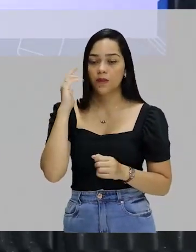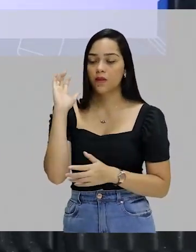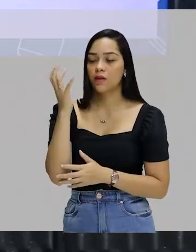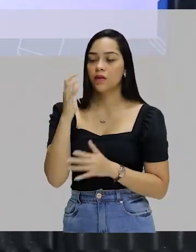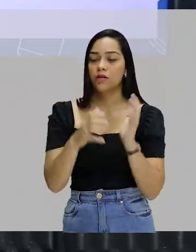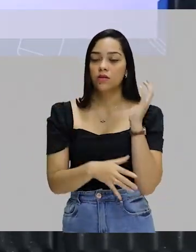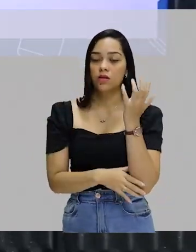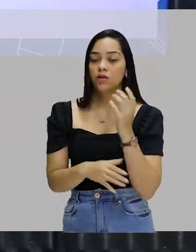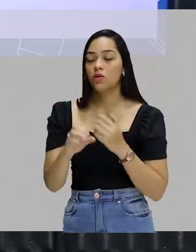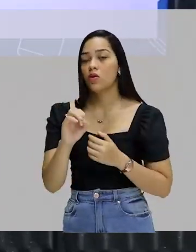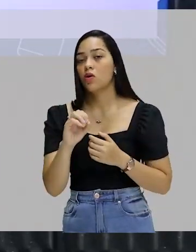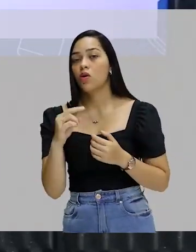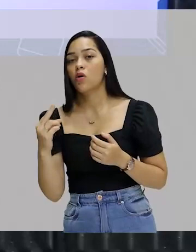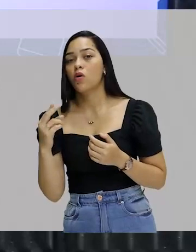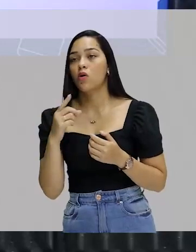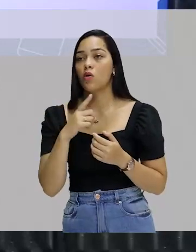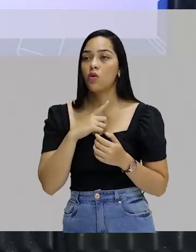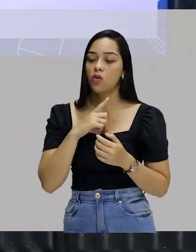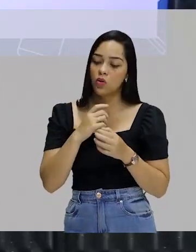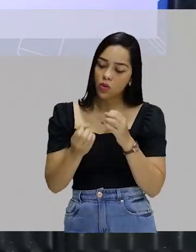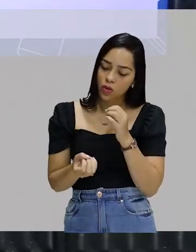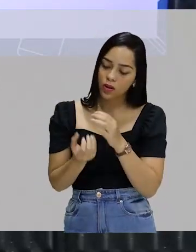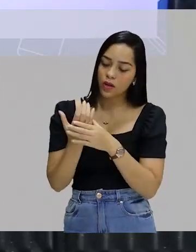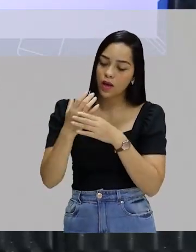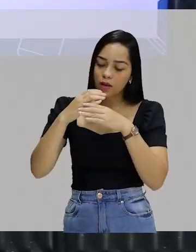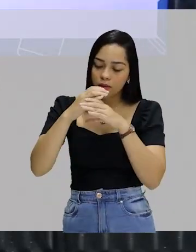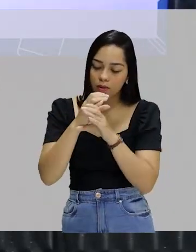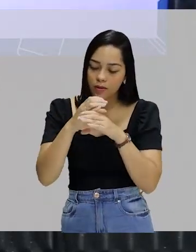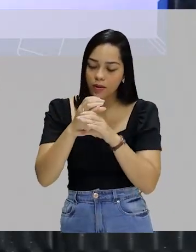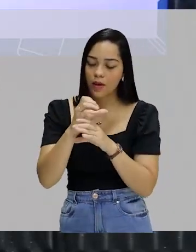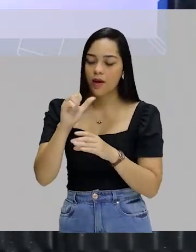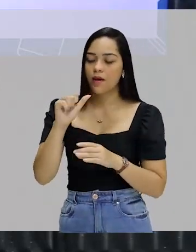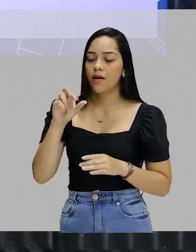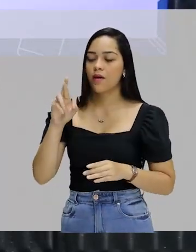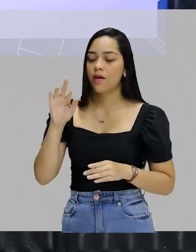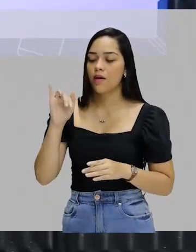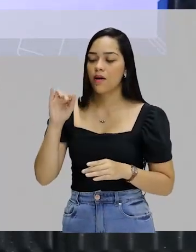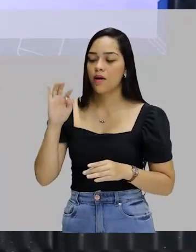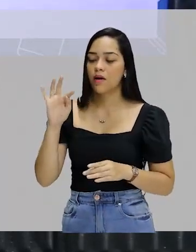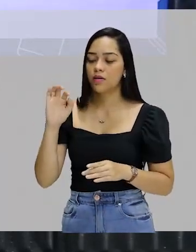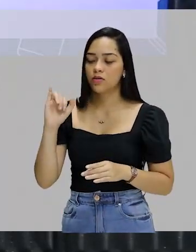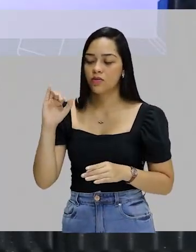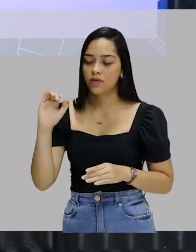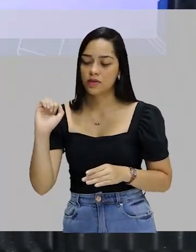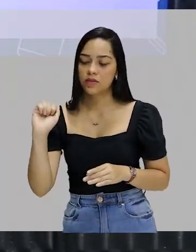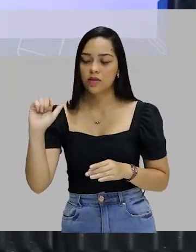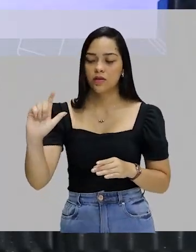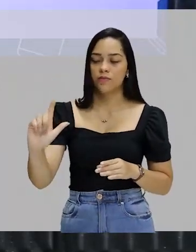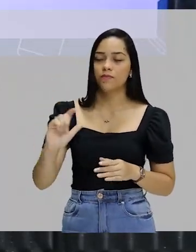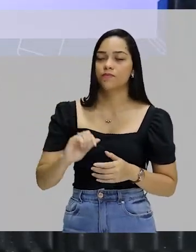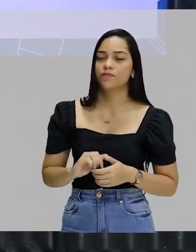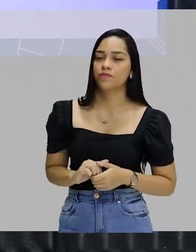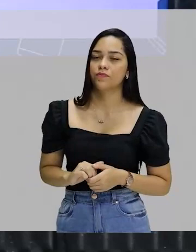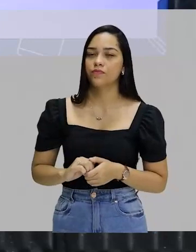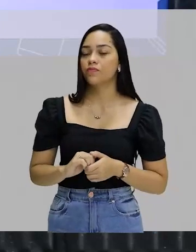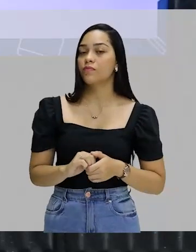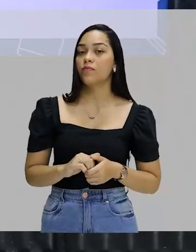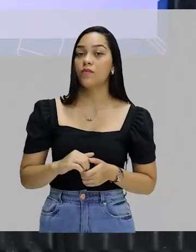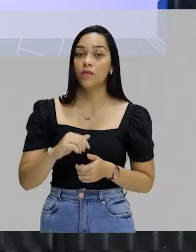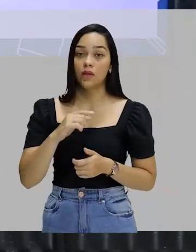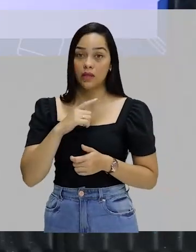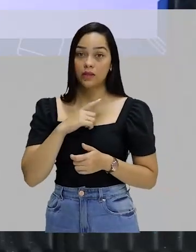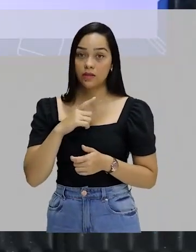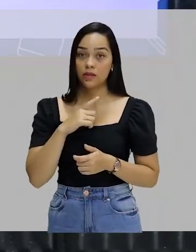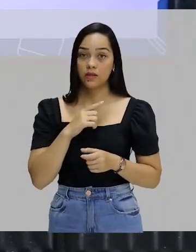natureza, ou pode ser, né, sintetizado, ou seja, artificial, feito pelo homem. Tá? Esse